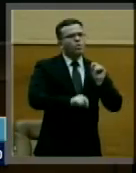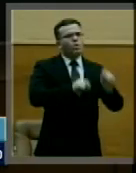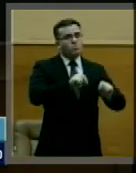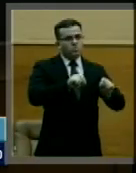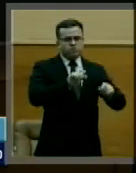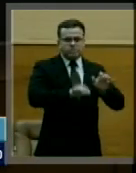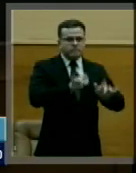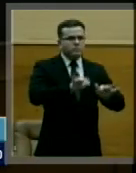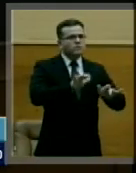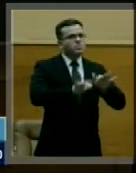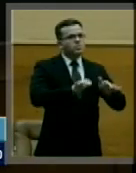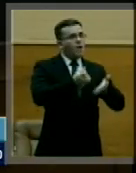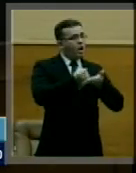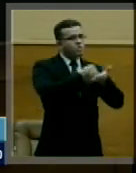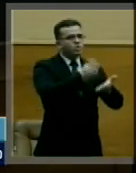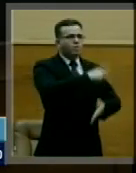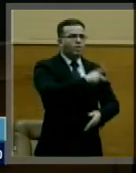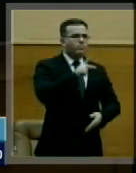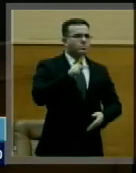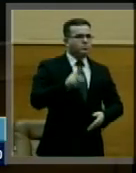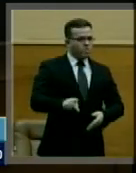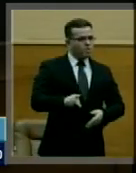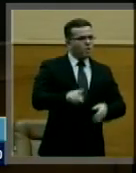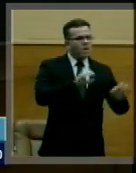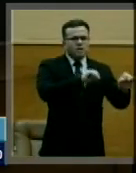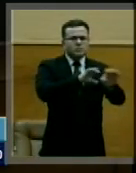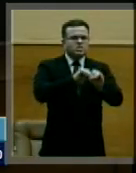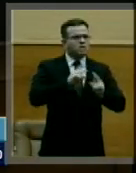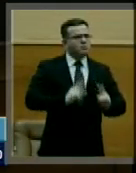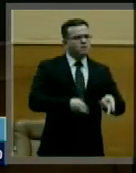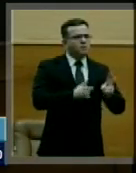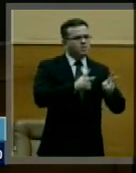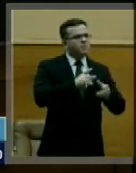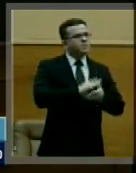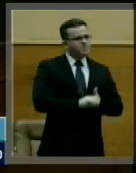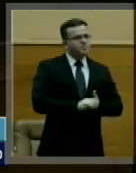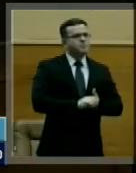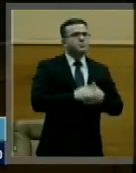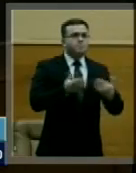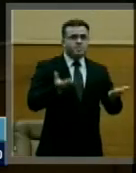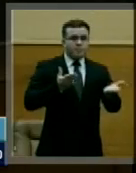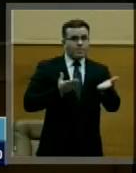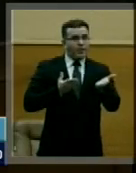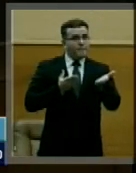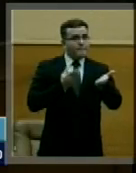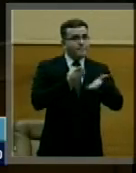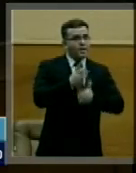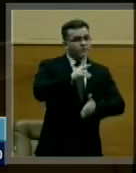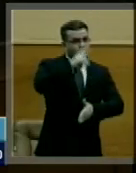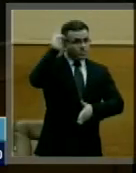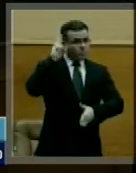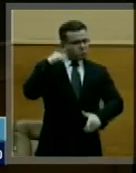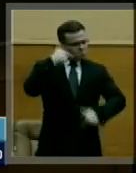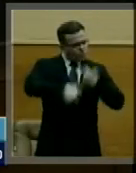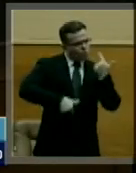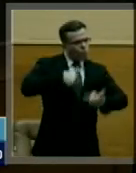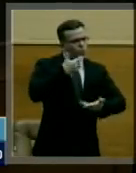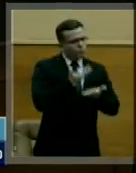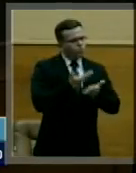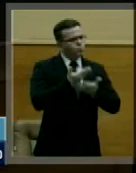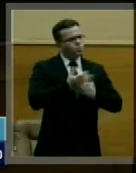datilógrafo para um professor cearense que dava aula em Viçosa. A aprovação veio com muita dedicação e